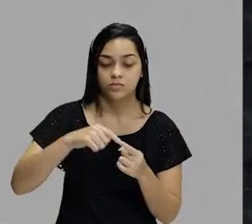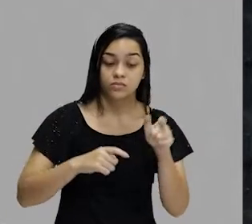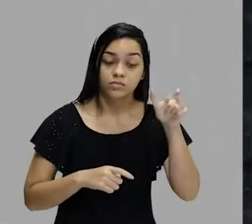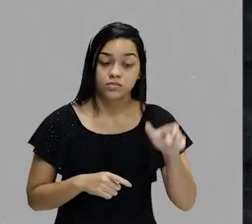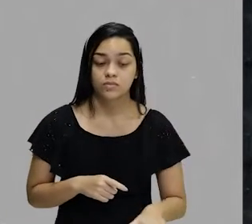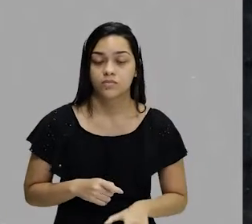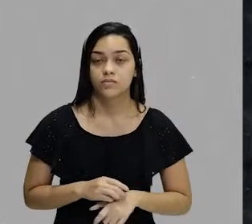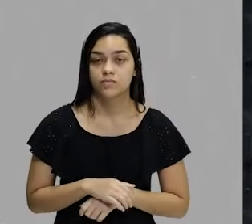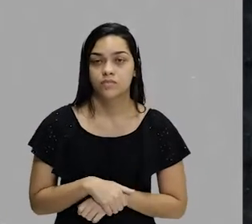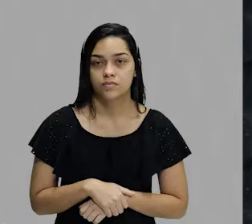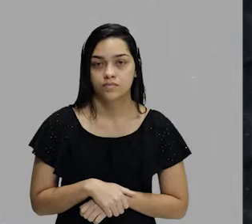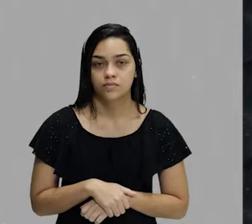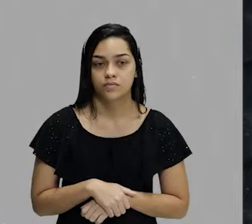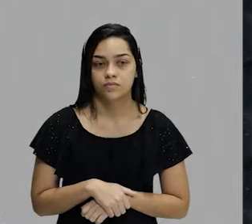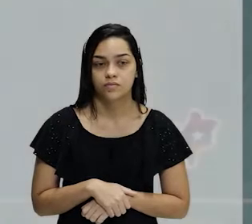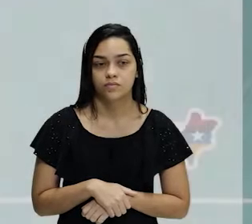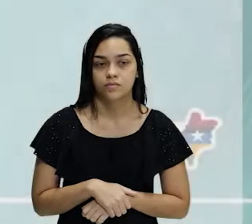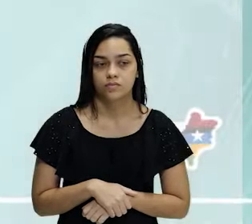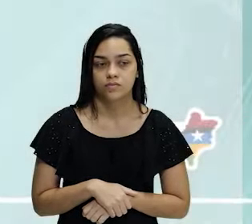sujeito.